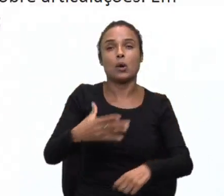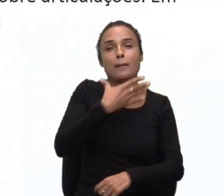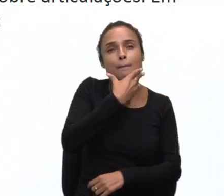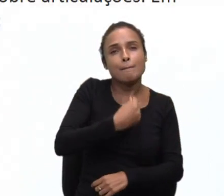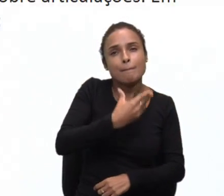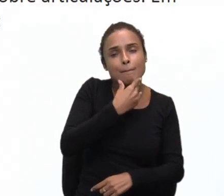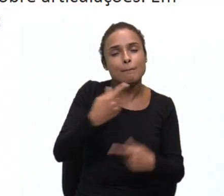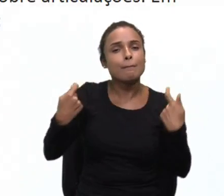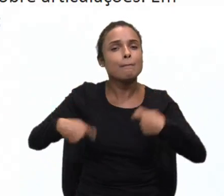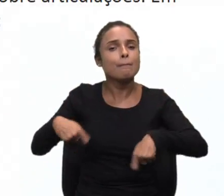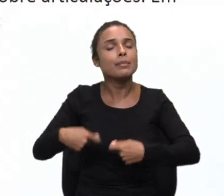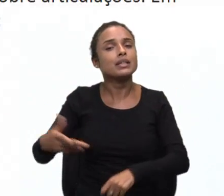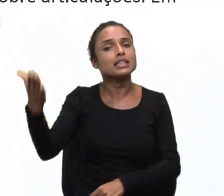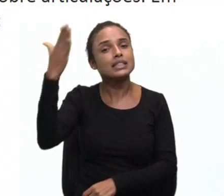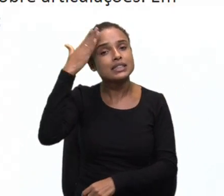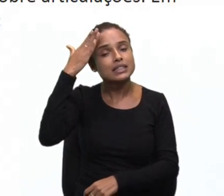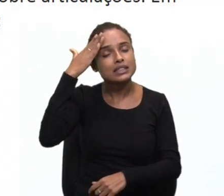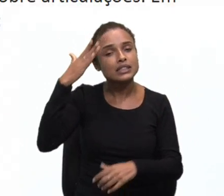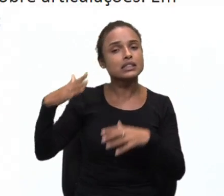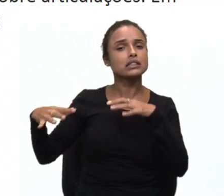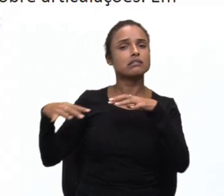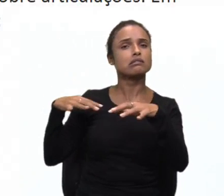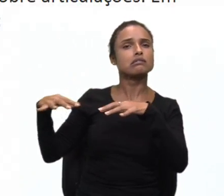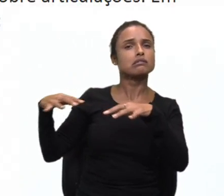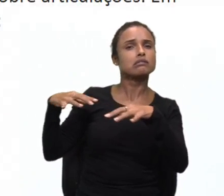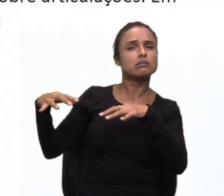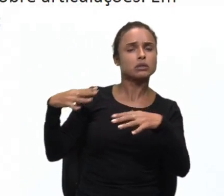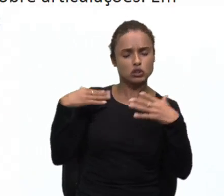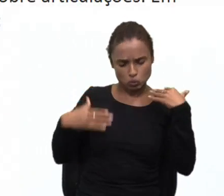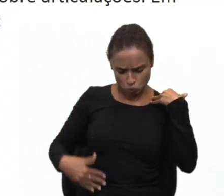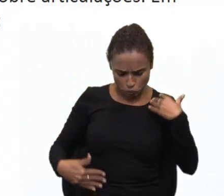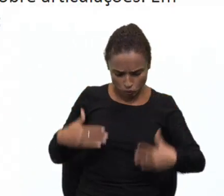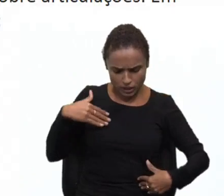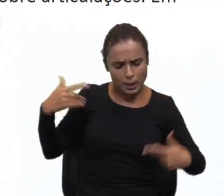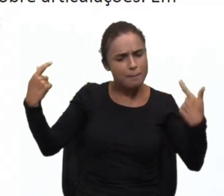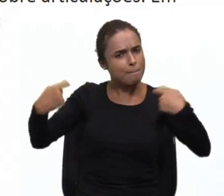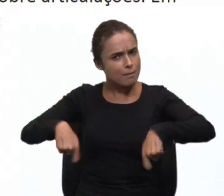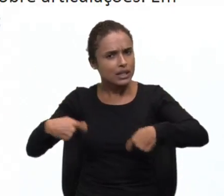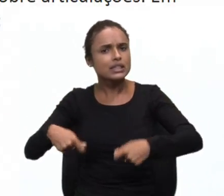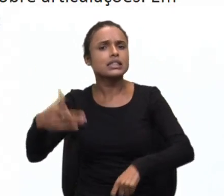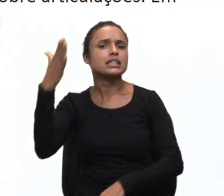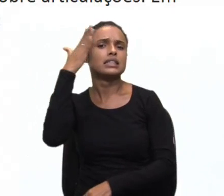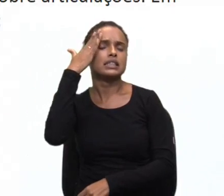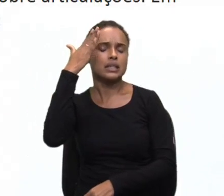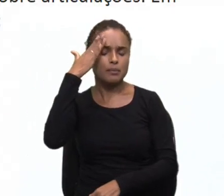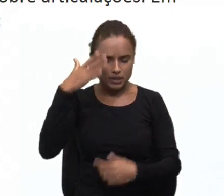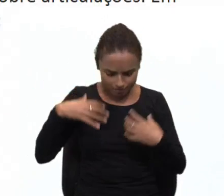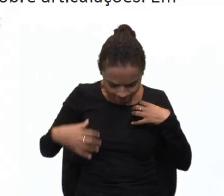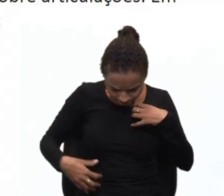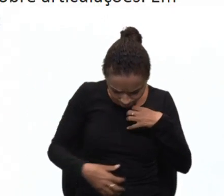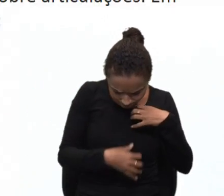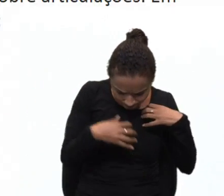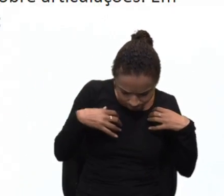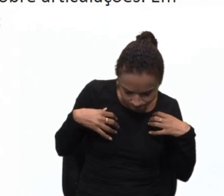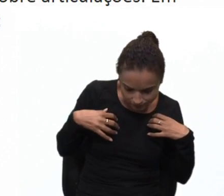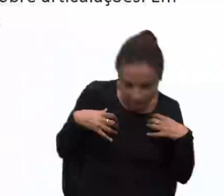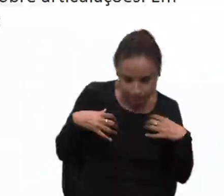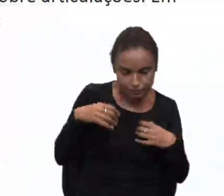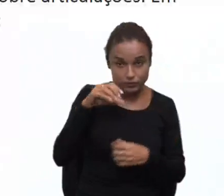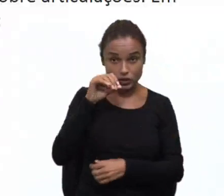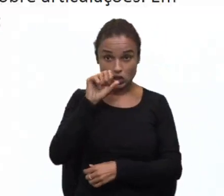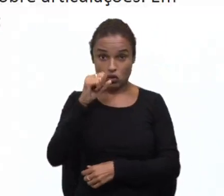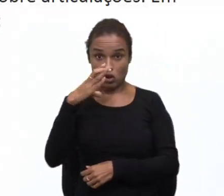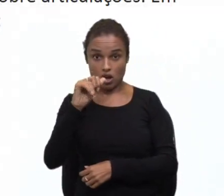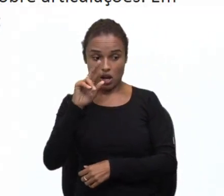ter conhecimento em anatomia. Sabendo disso, o Oscar ele pega os livros e